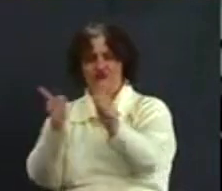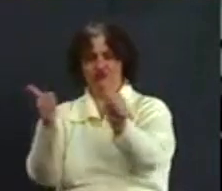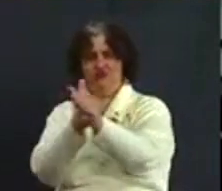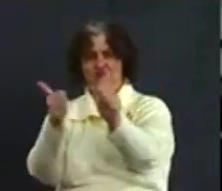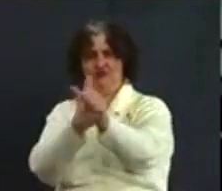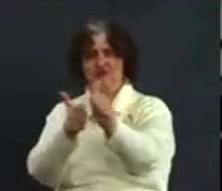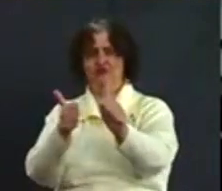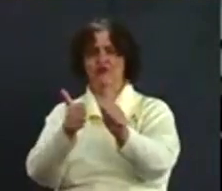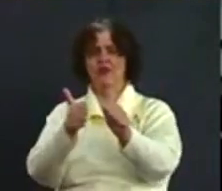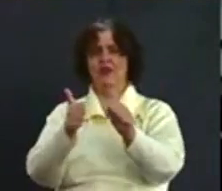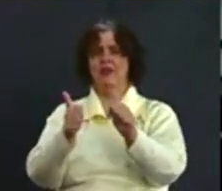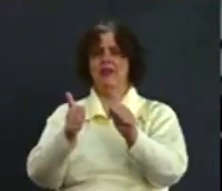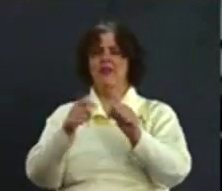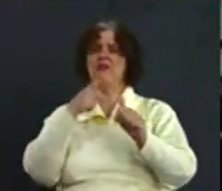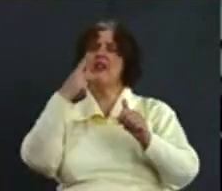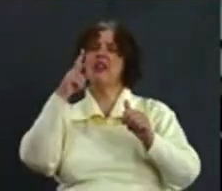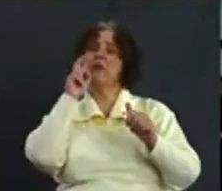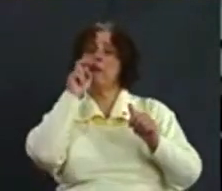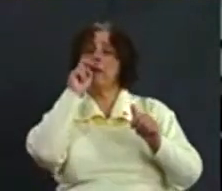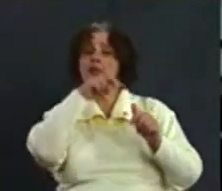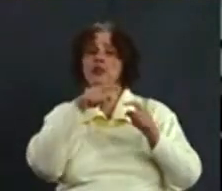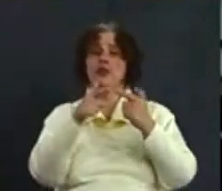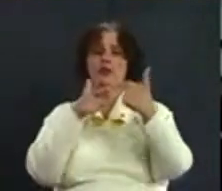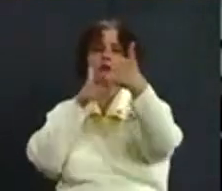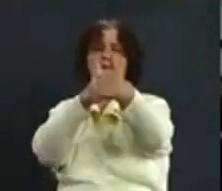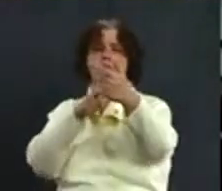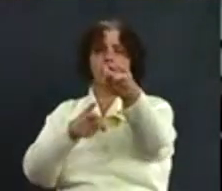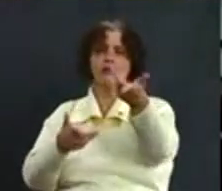mentindo disserem todo mal contra vós.